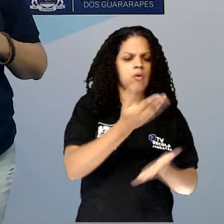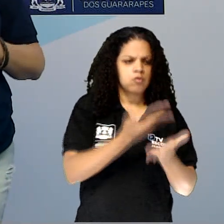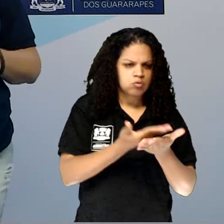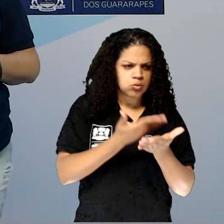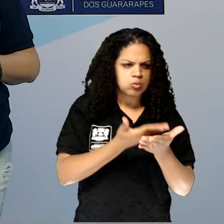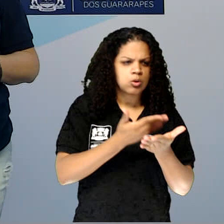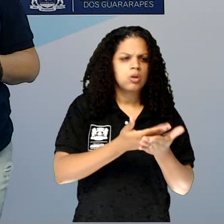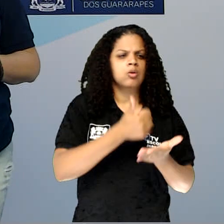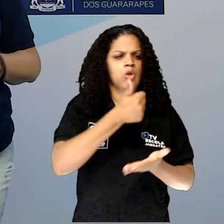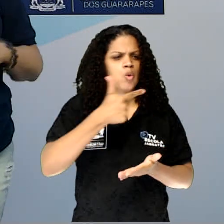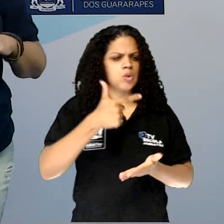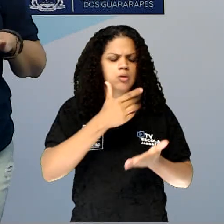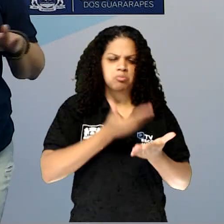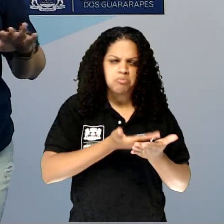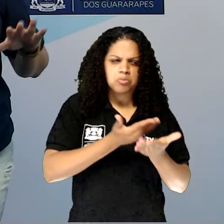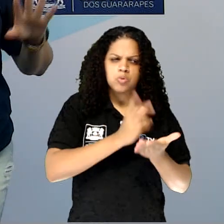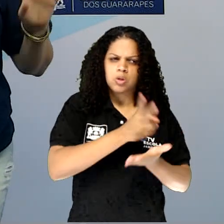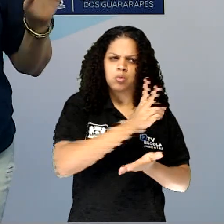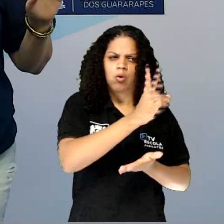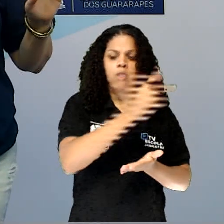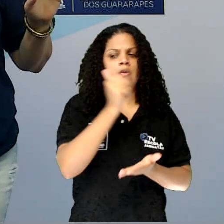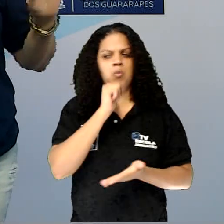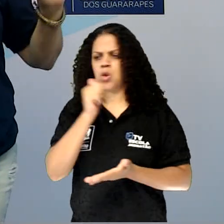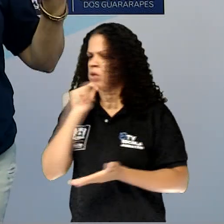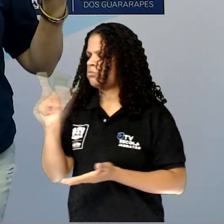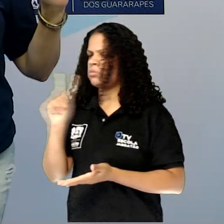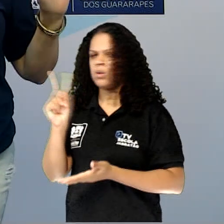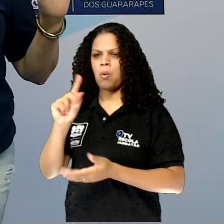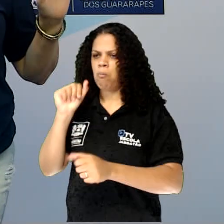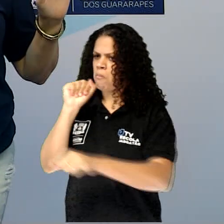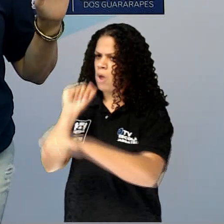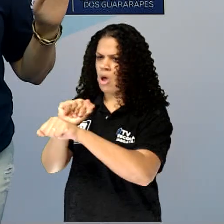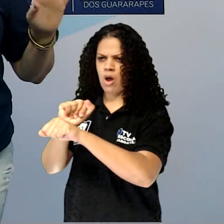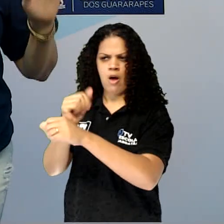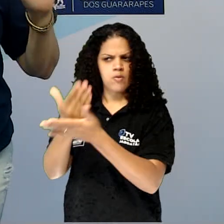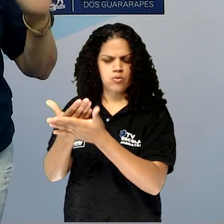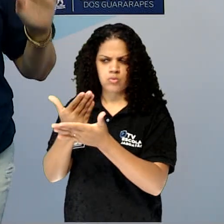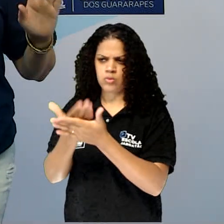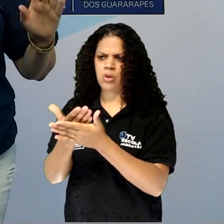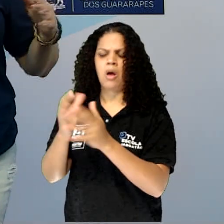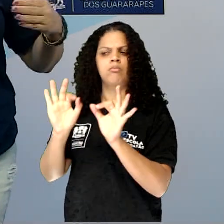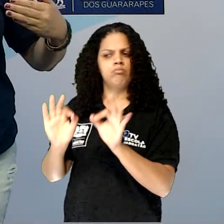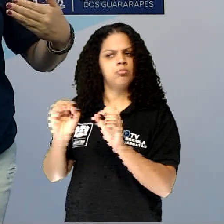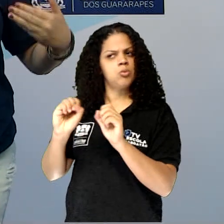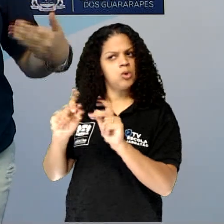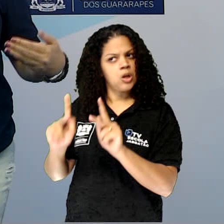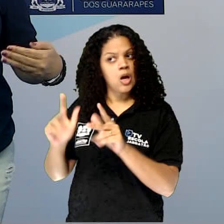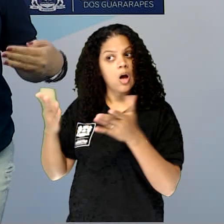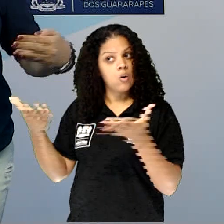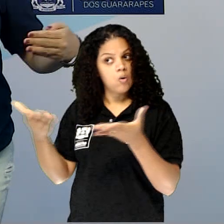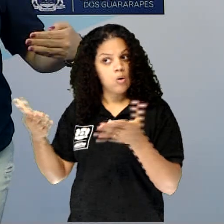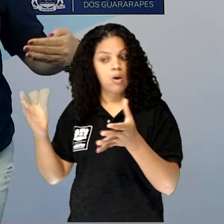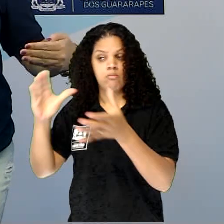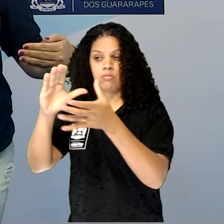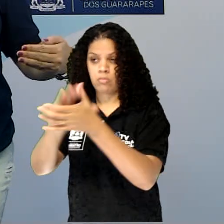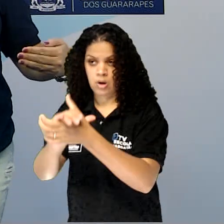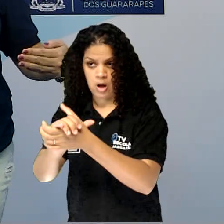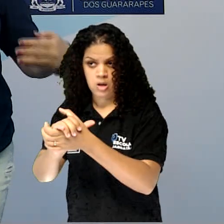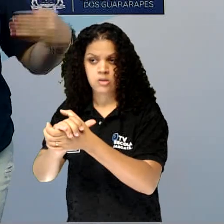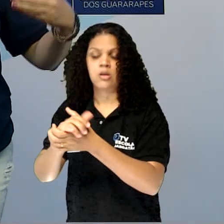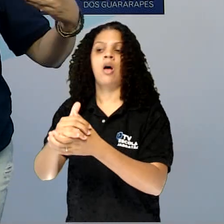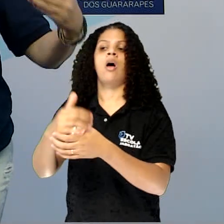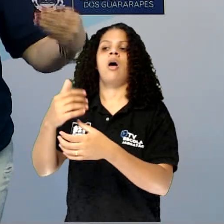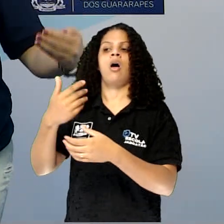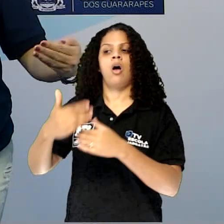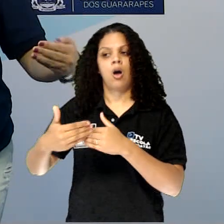anos, as mulheres não. É como se dissessem assim, ela já estudou o suficiente, agora ela vai ser a mãe,